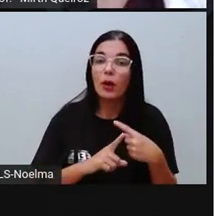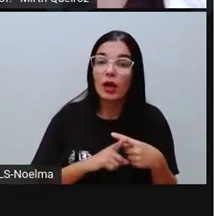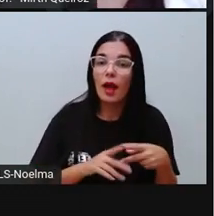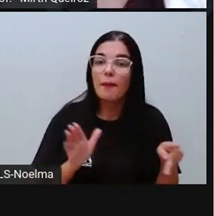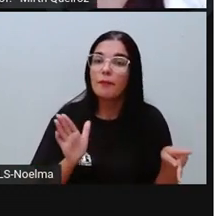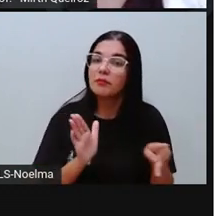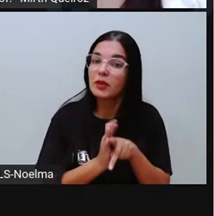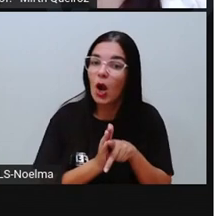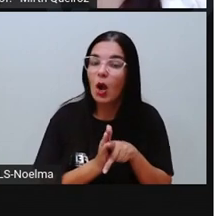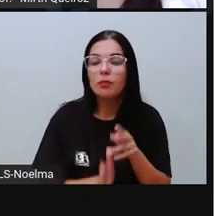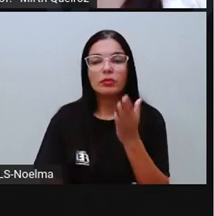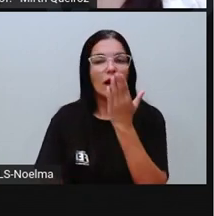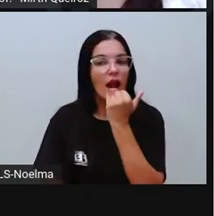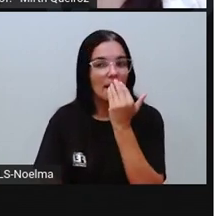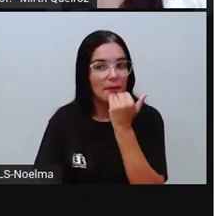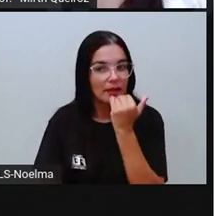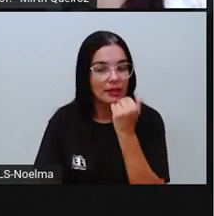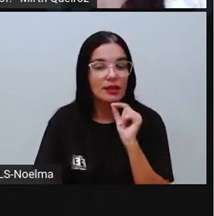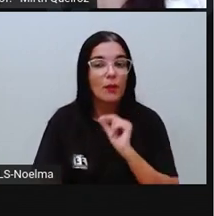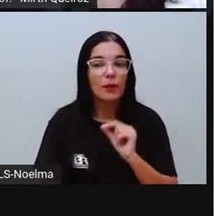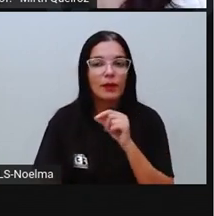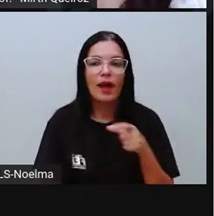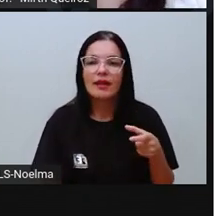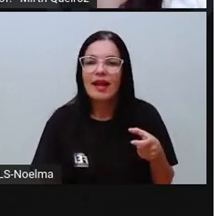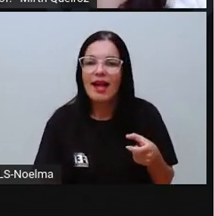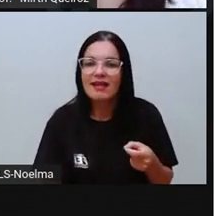isso mesmo, né? Esse animal, ele se alimenta de